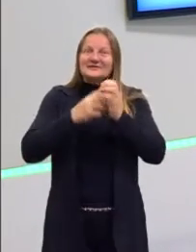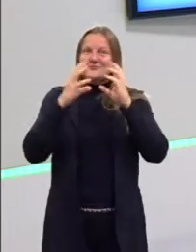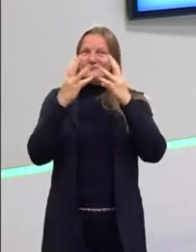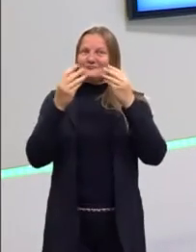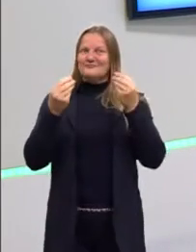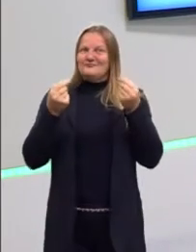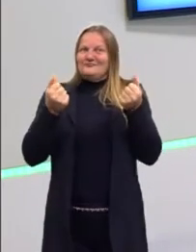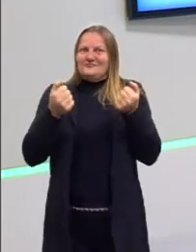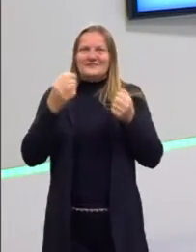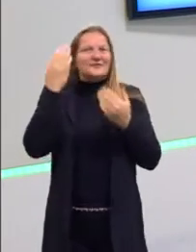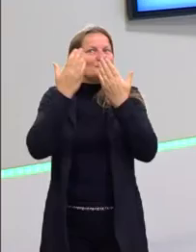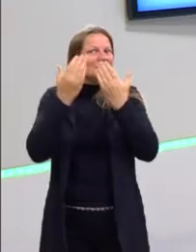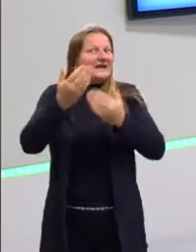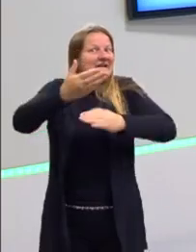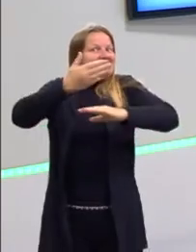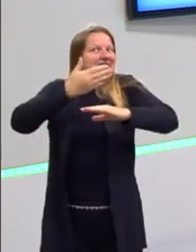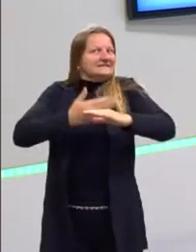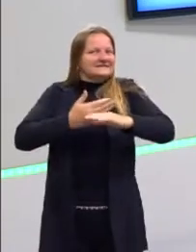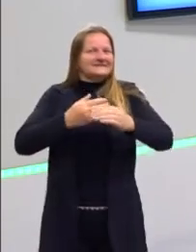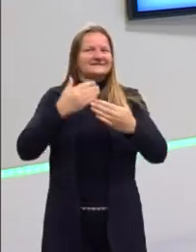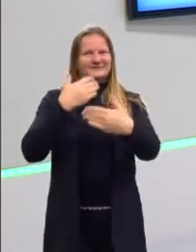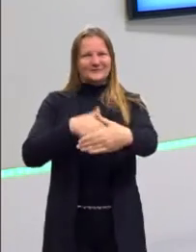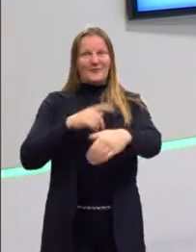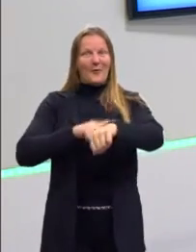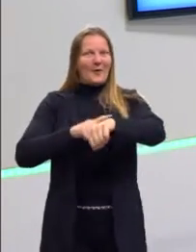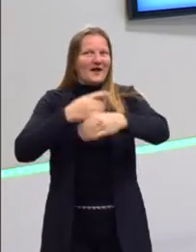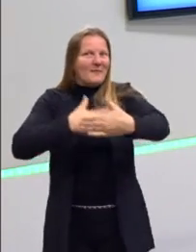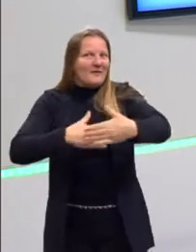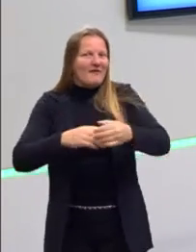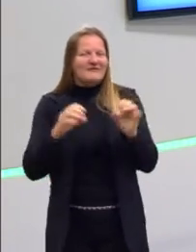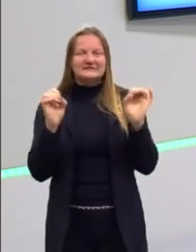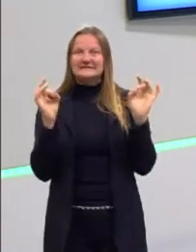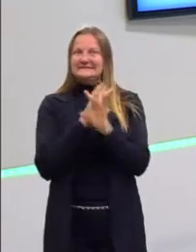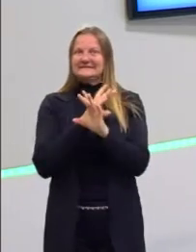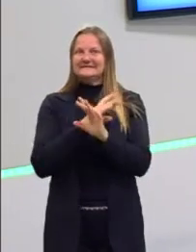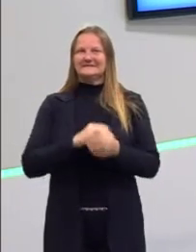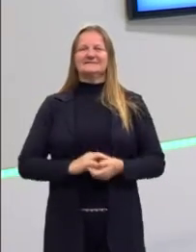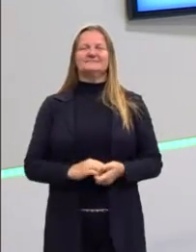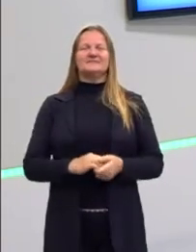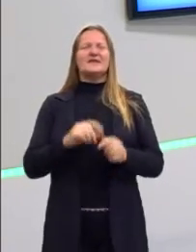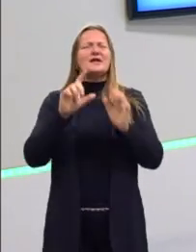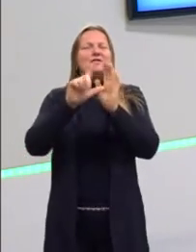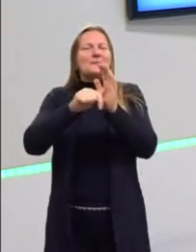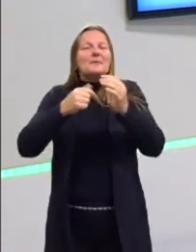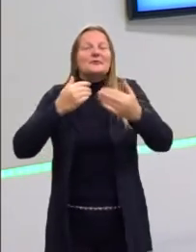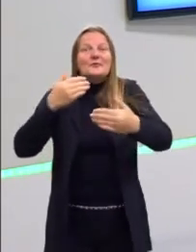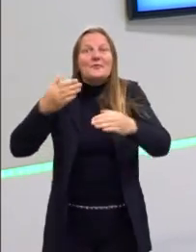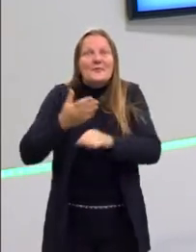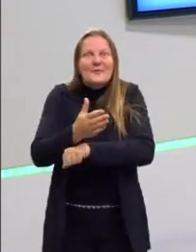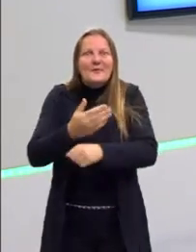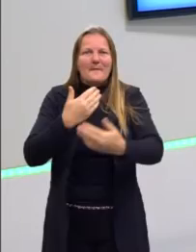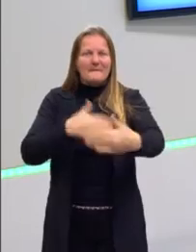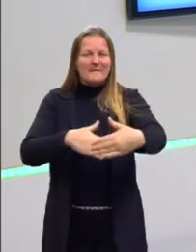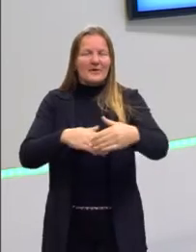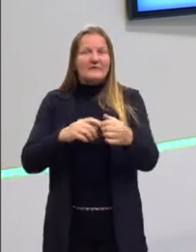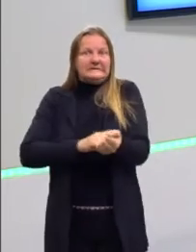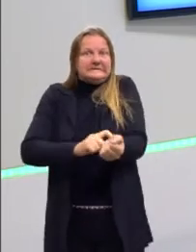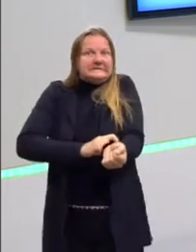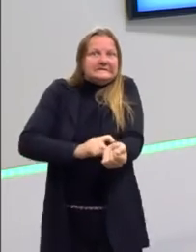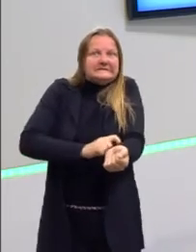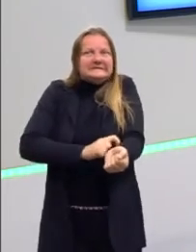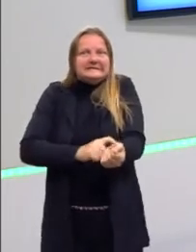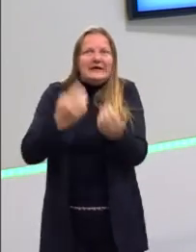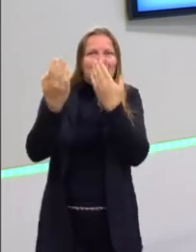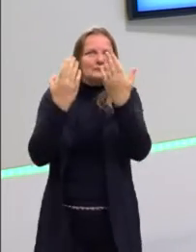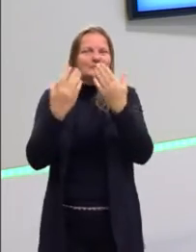sanar essa dúvida Tenta tirar essa essa esse peso né porque daqui a um pouquinho Tu vai entrar para a prova vai entrar nervoso